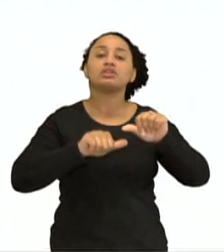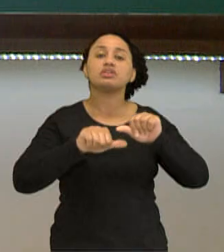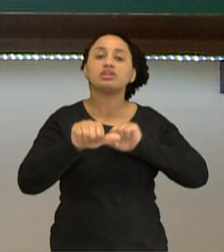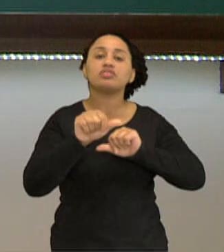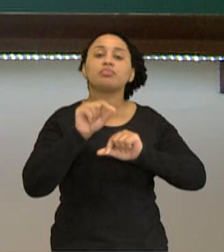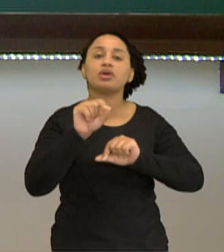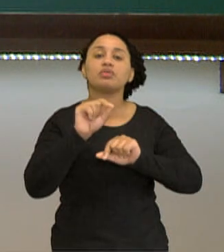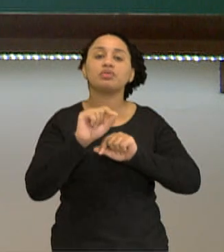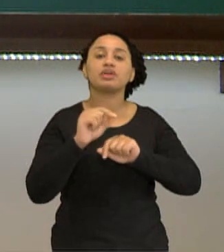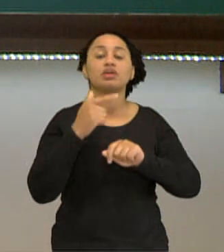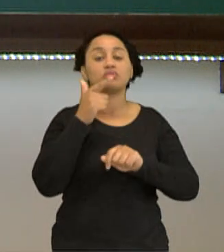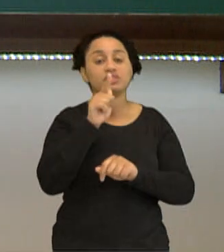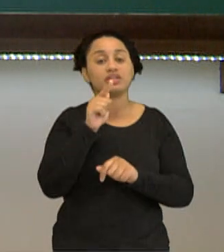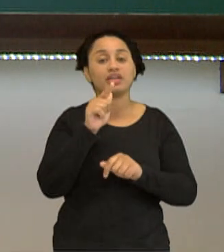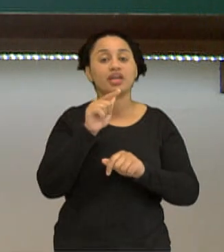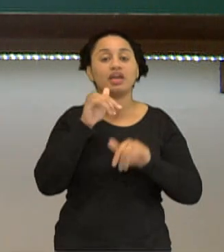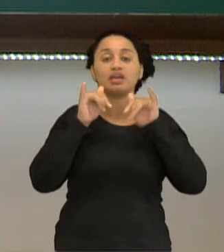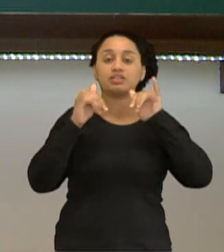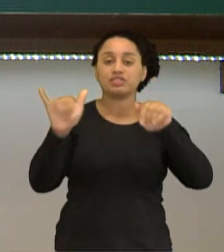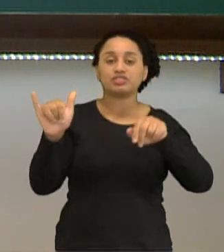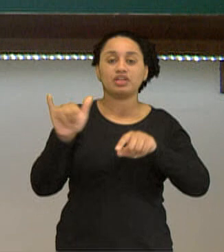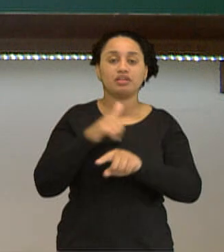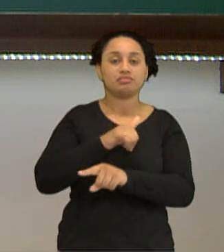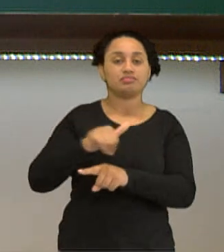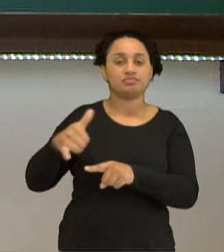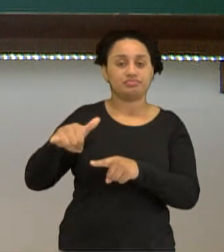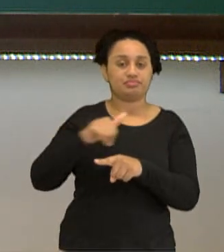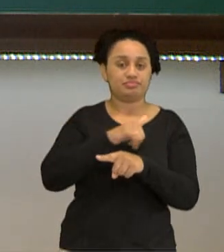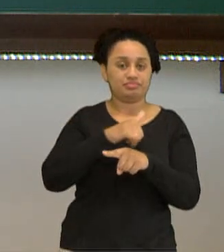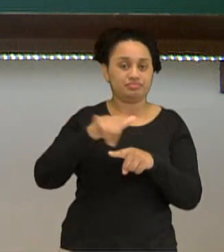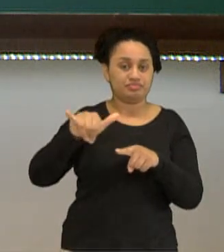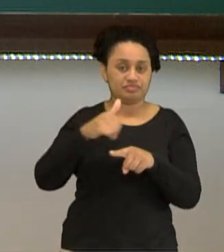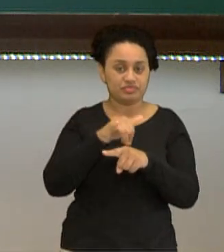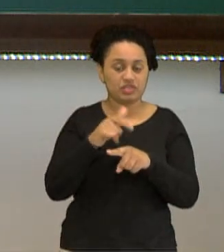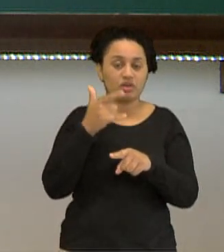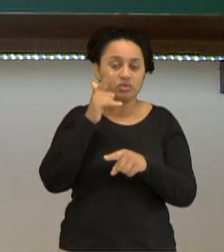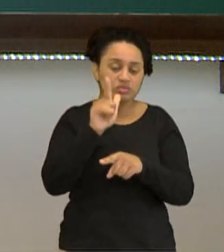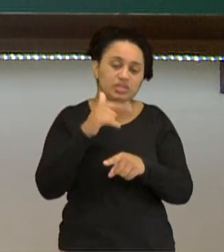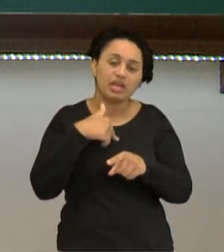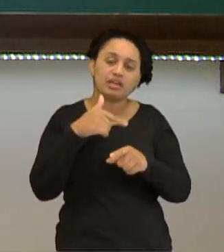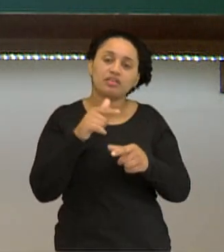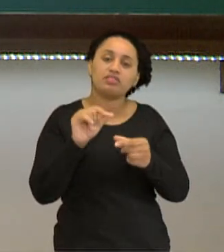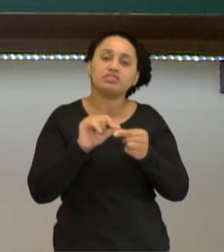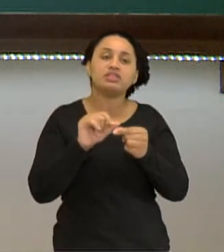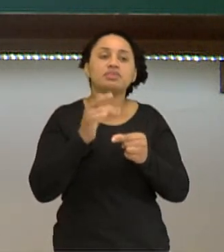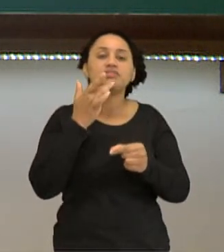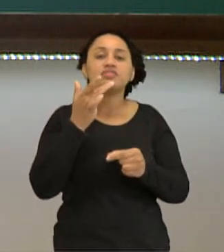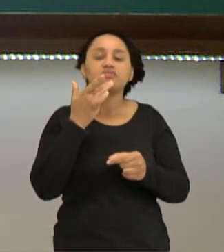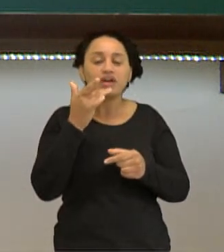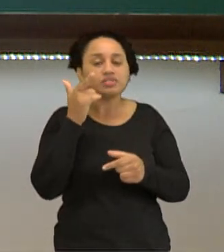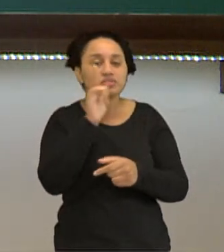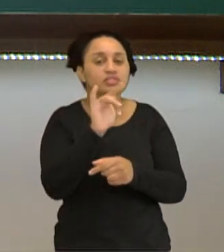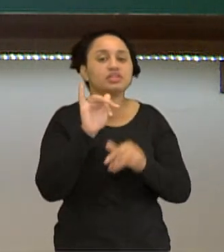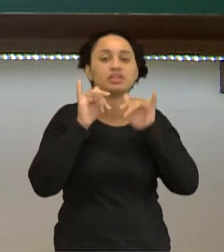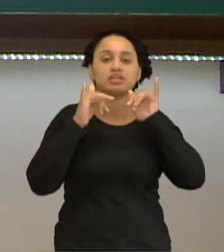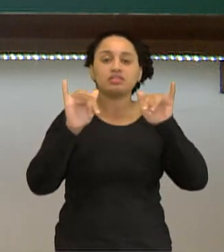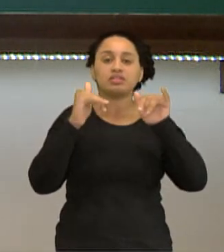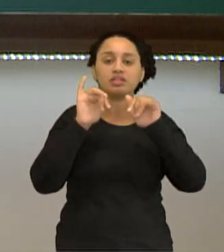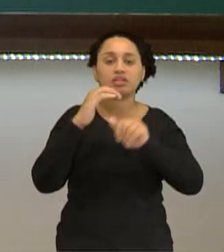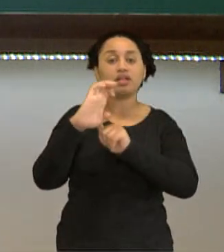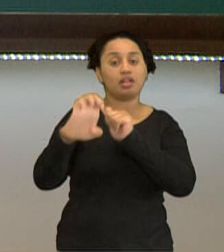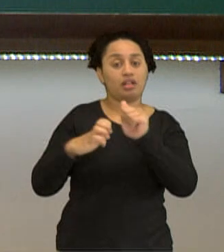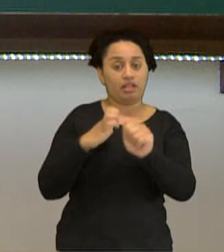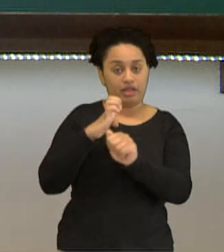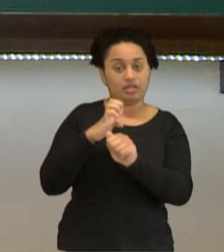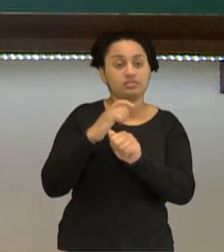excelentes condutores de energia. Elas são substâncias eletrolíticas, ou seja, elas acabam facilitando o transporte de elétrons, como